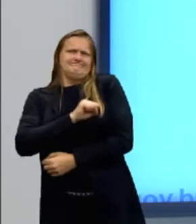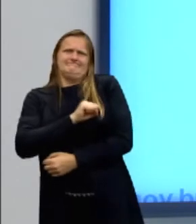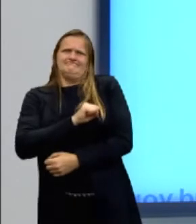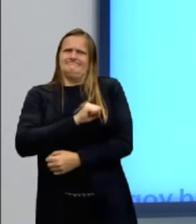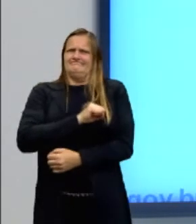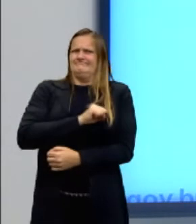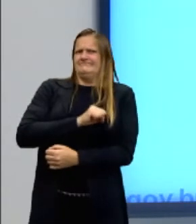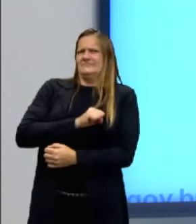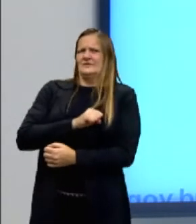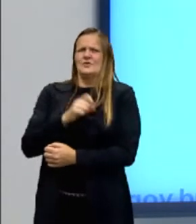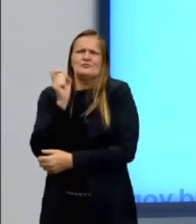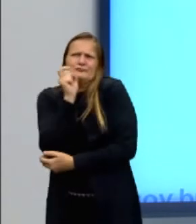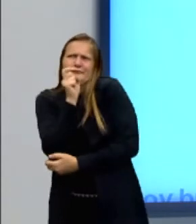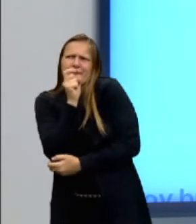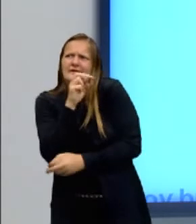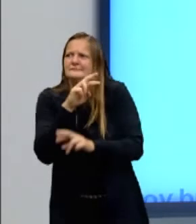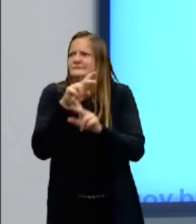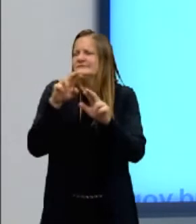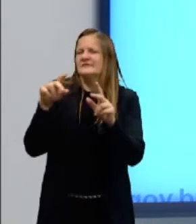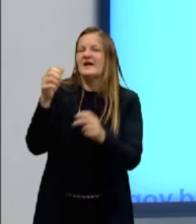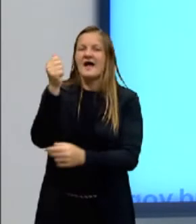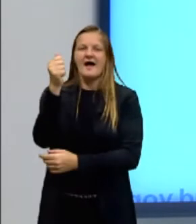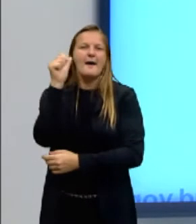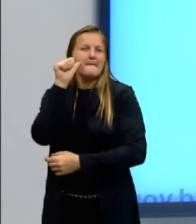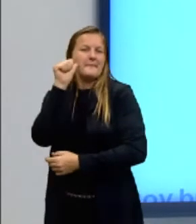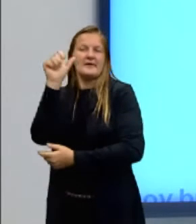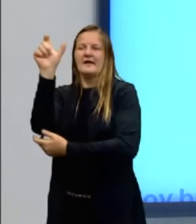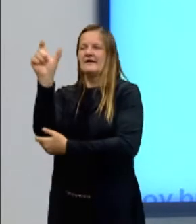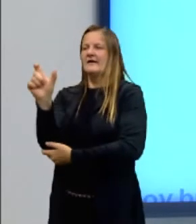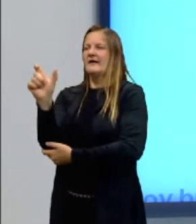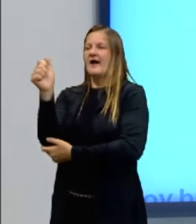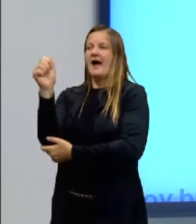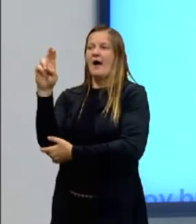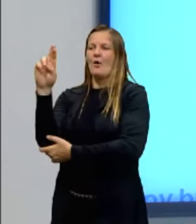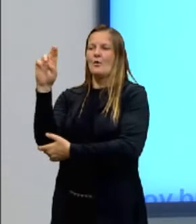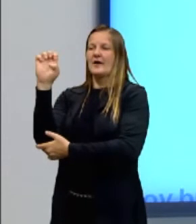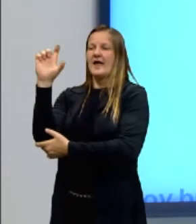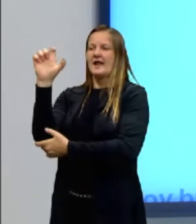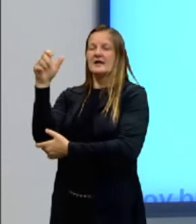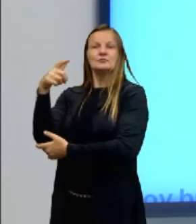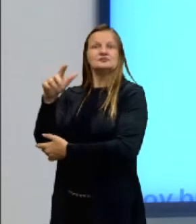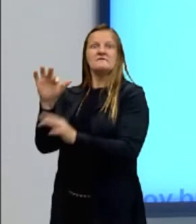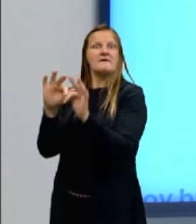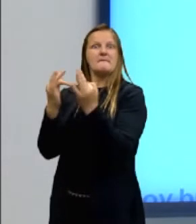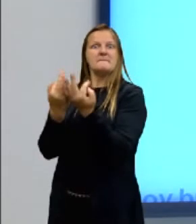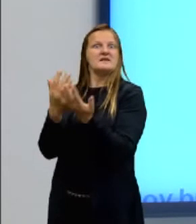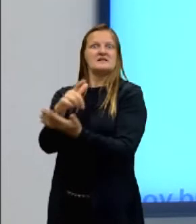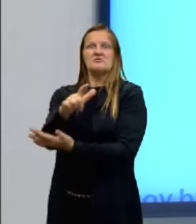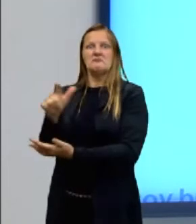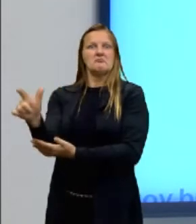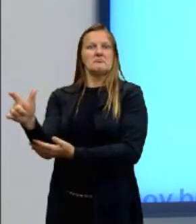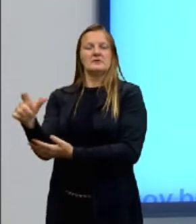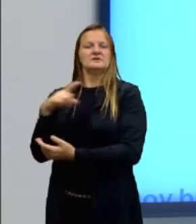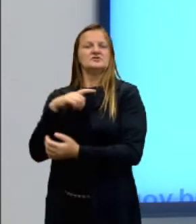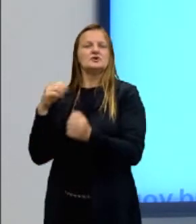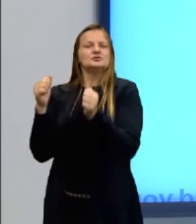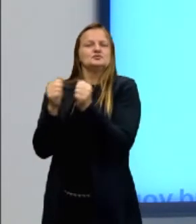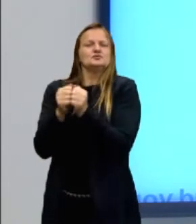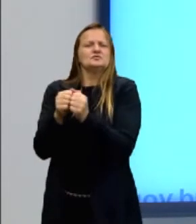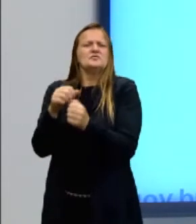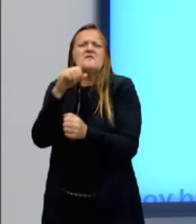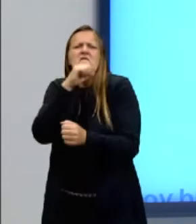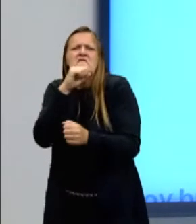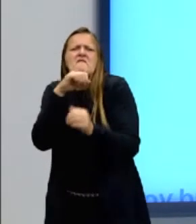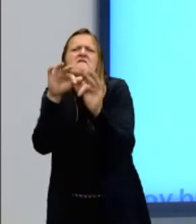vesti-la os noveleiros Aurélia era Órfã tinha em sua companhia uma velha parenta